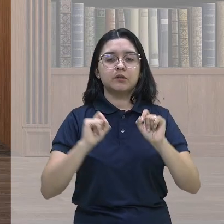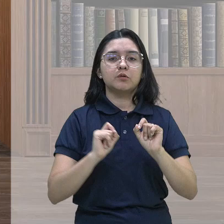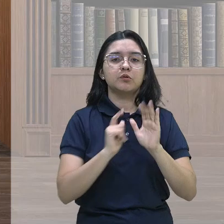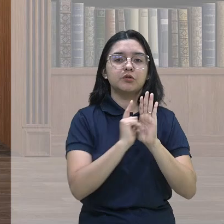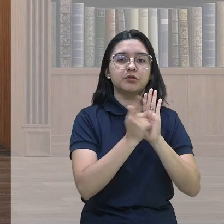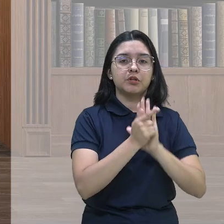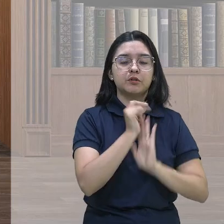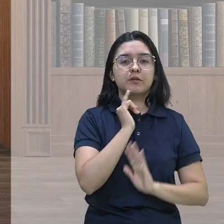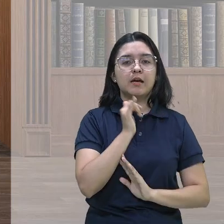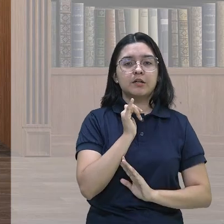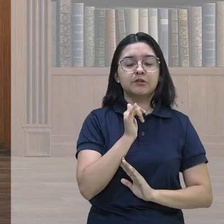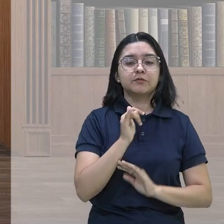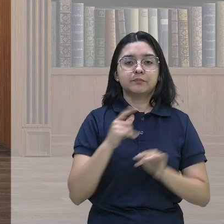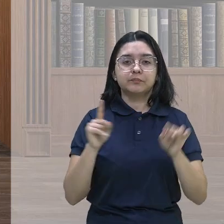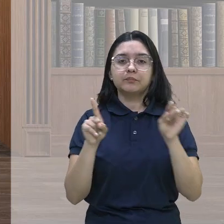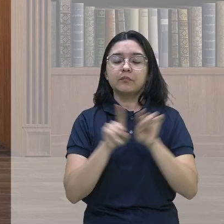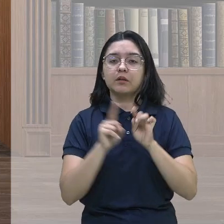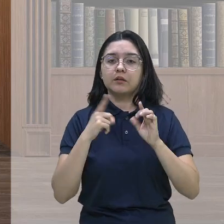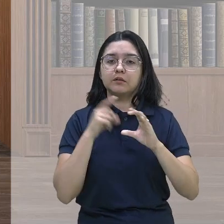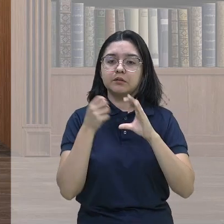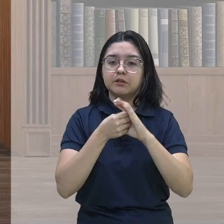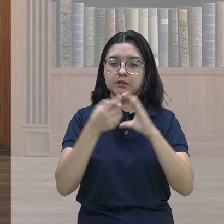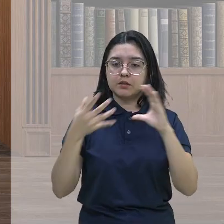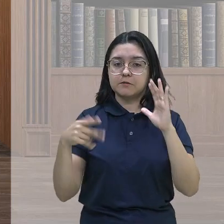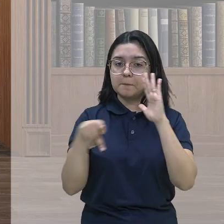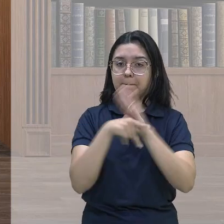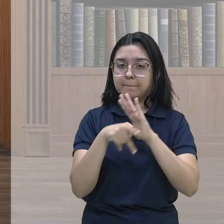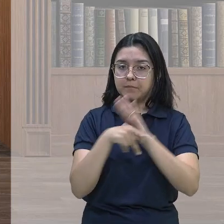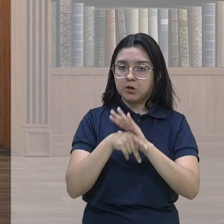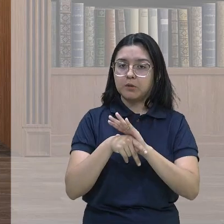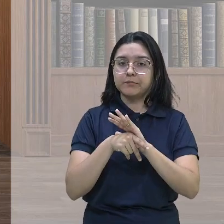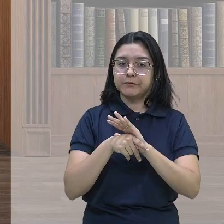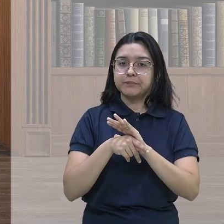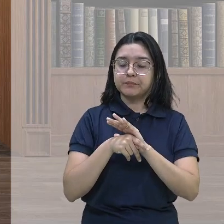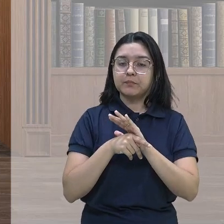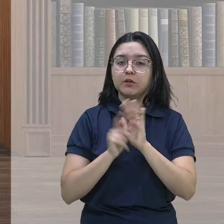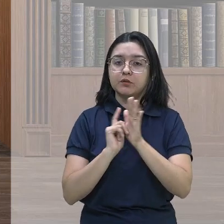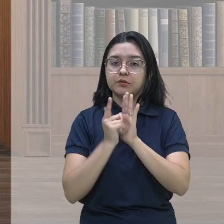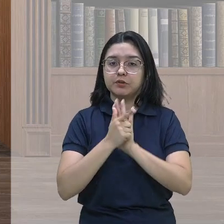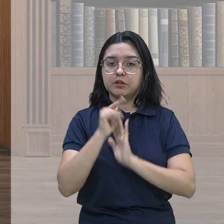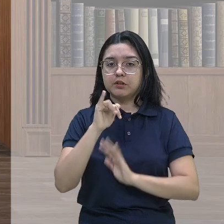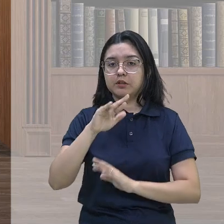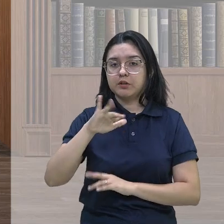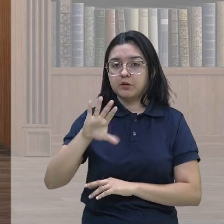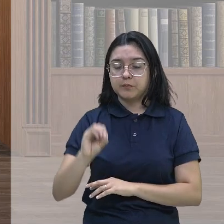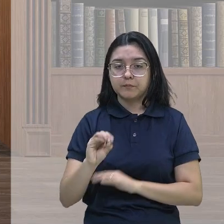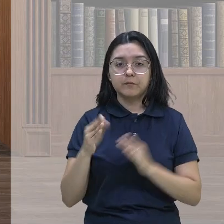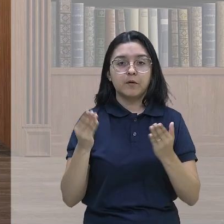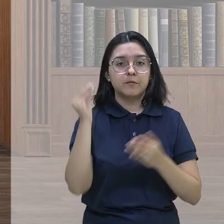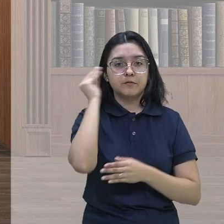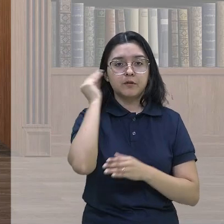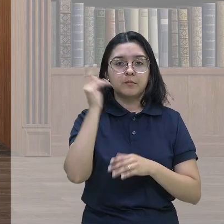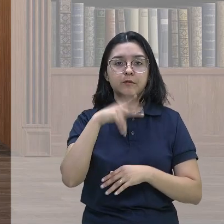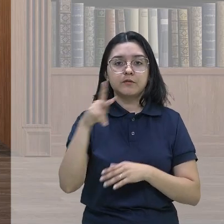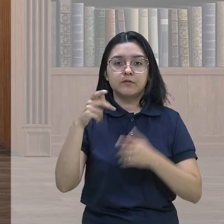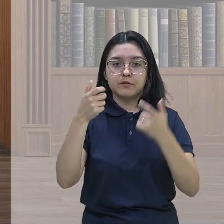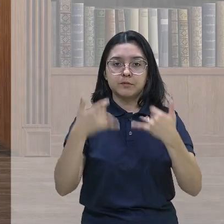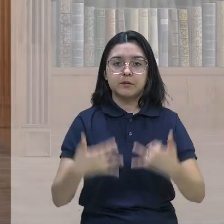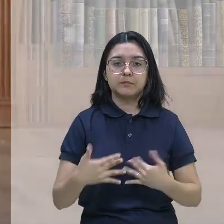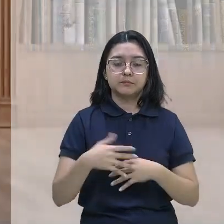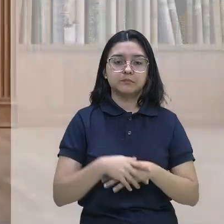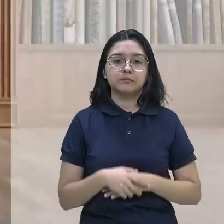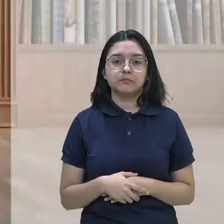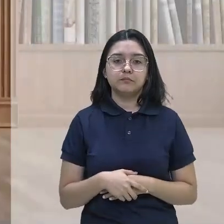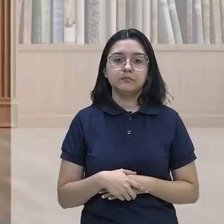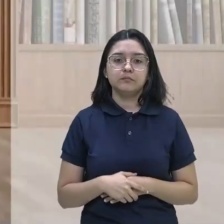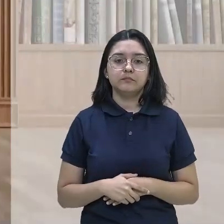nós vimos, né? Existem características muito específicas do gênero lírico. Vamos ver o que o professor Denilson tem para informar para a gente.